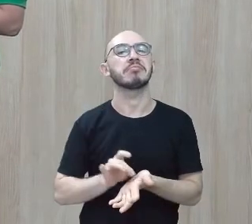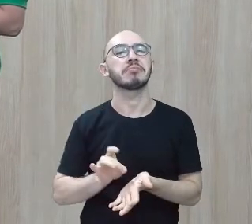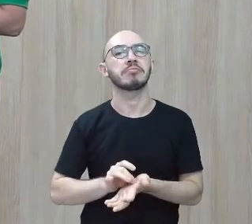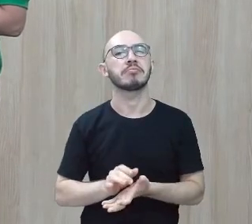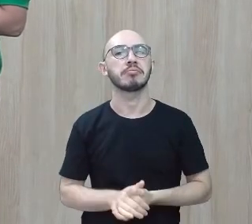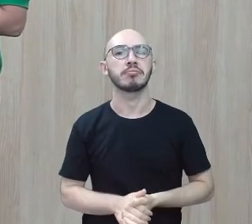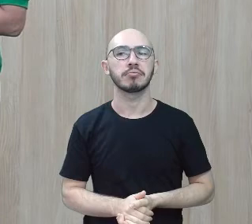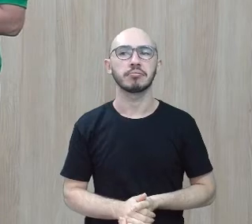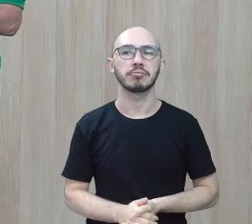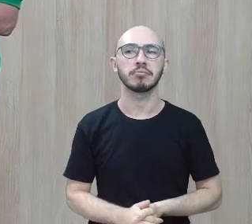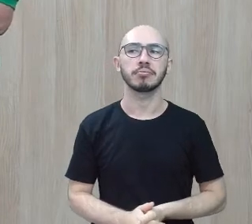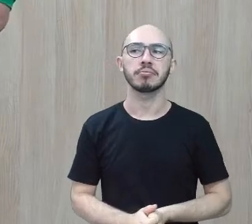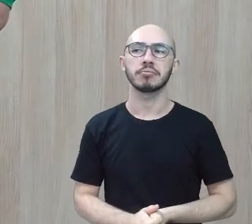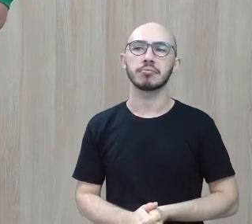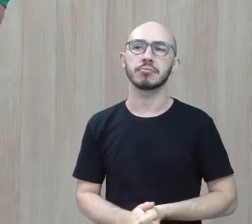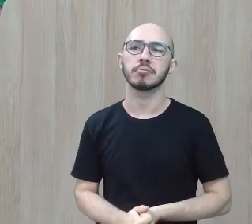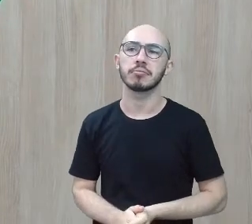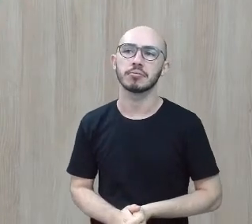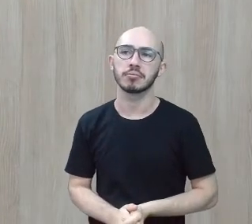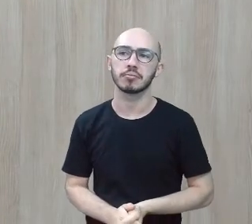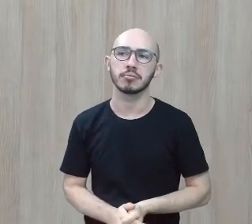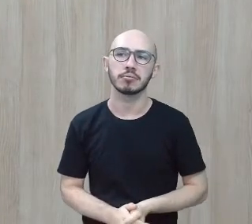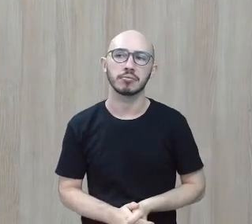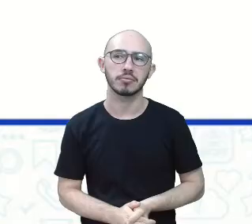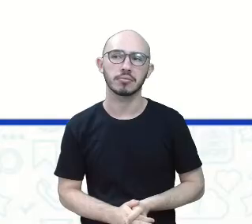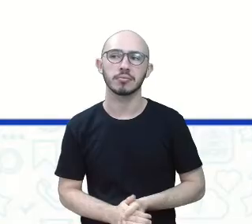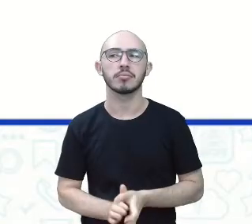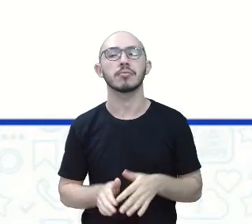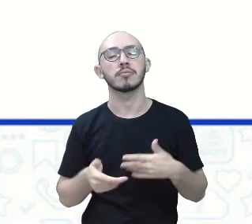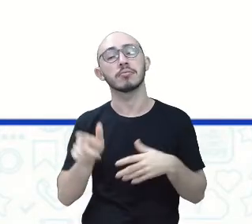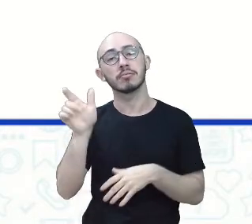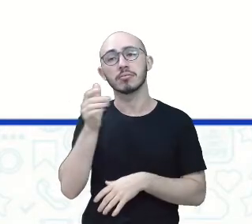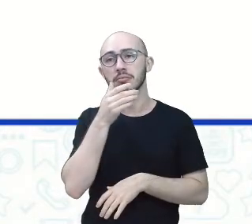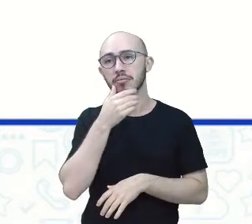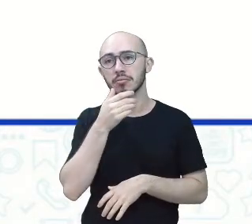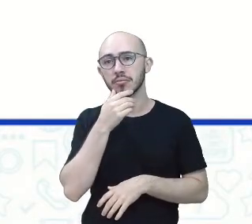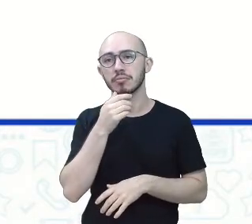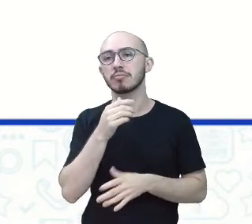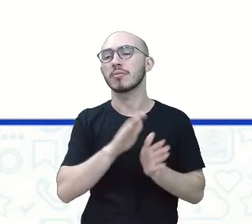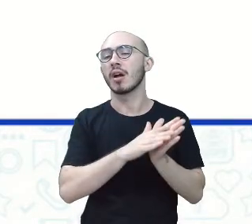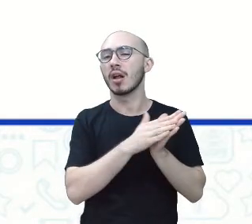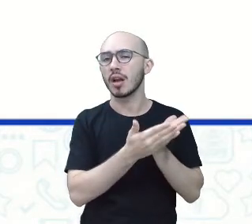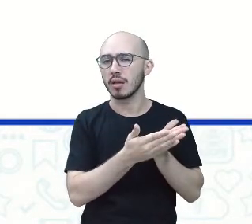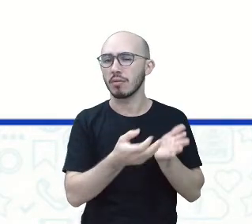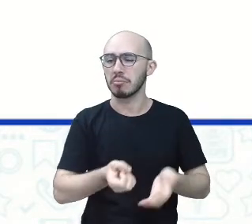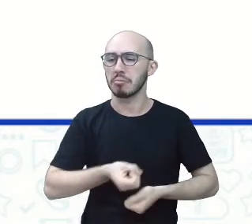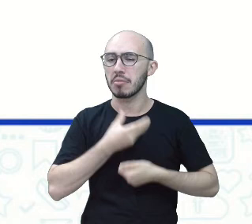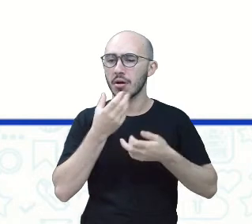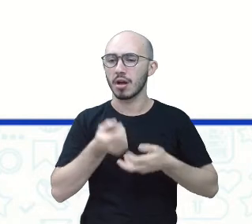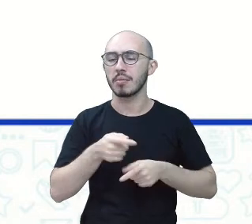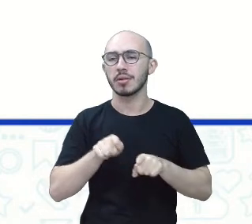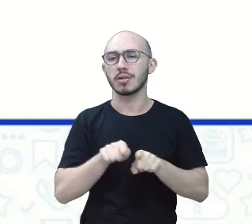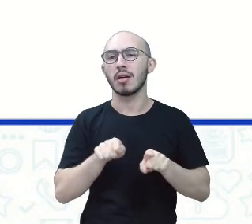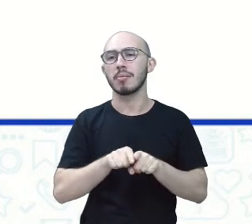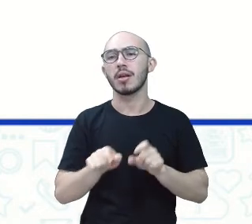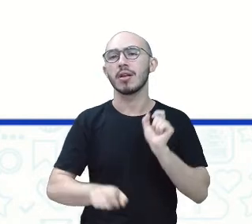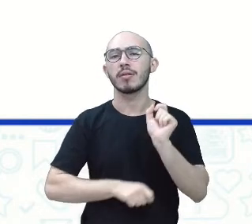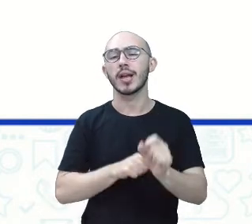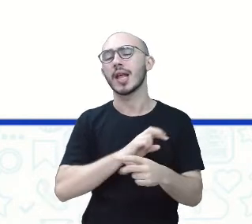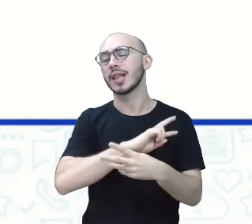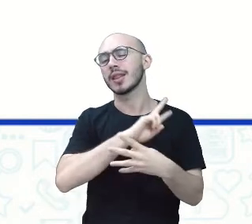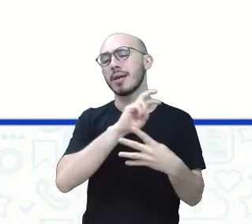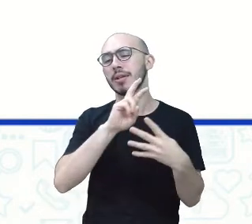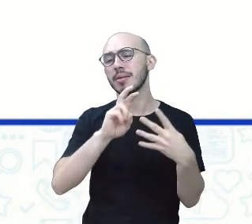vamos seguindo. Além disso, sua obra abrange grande multiplicidade de temas